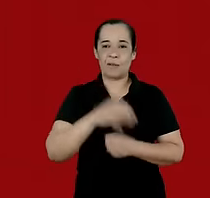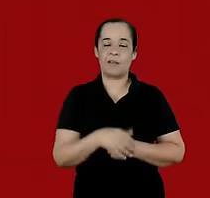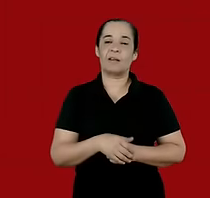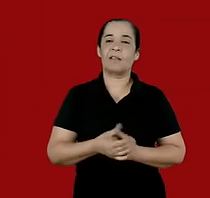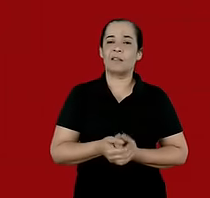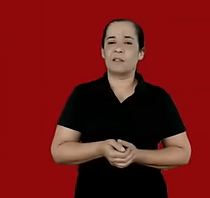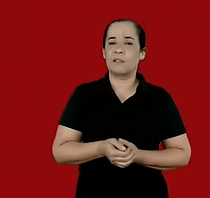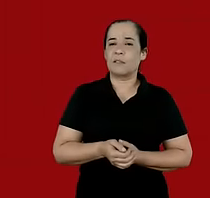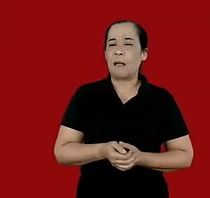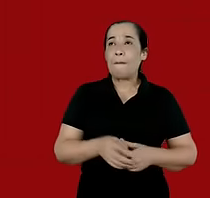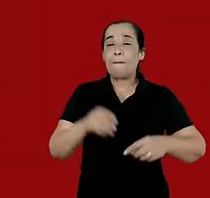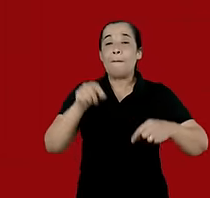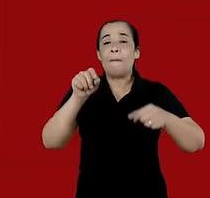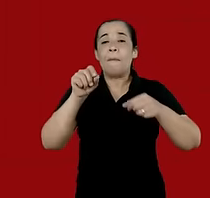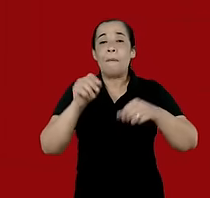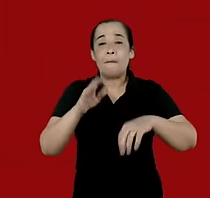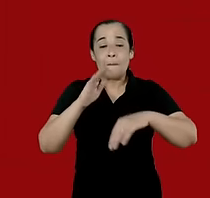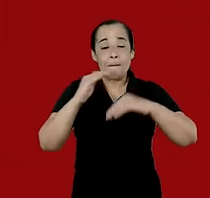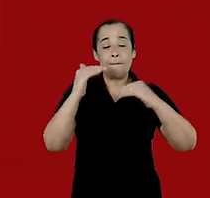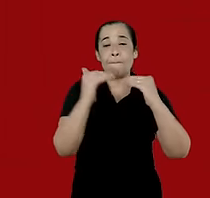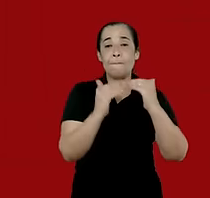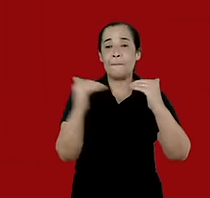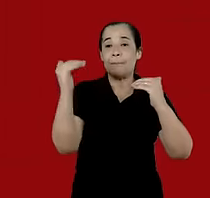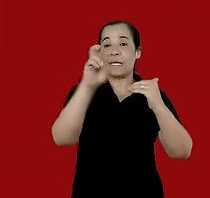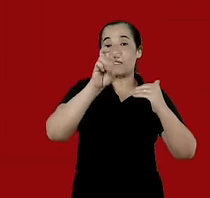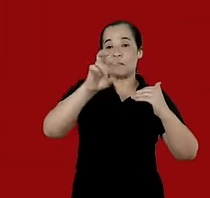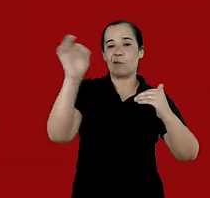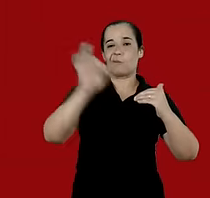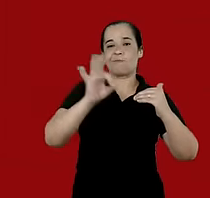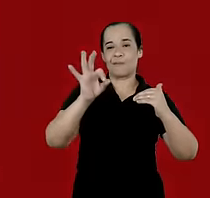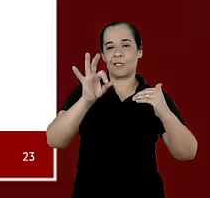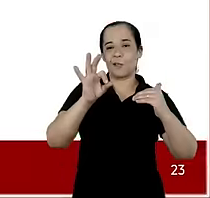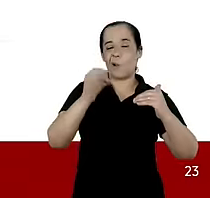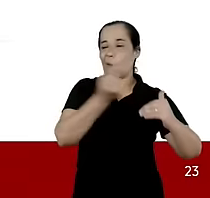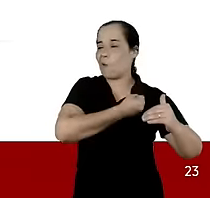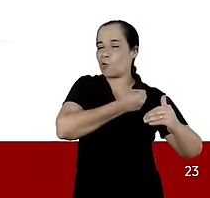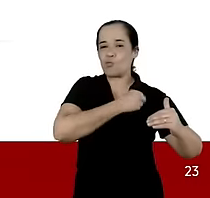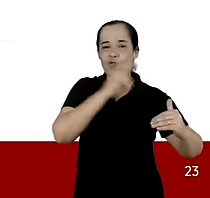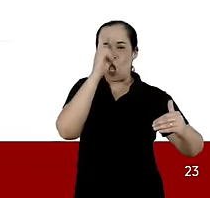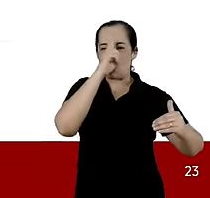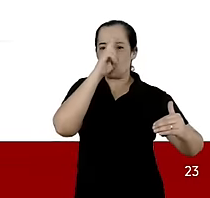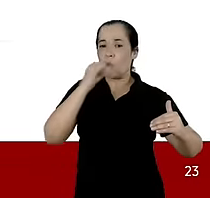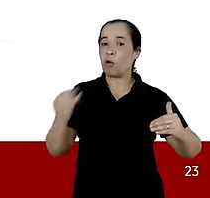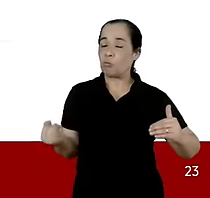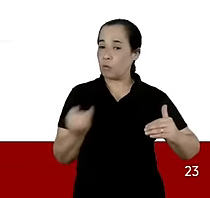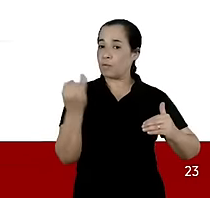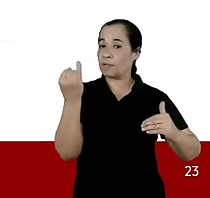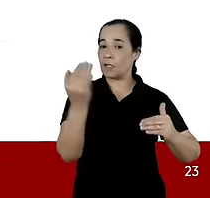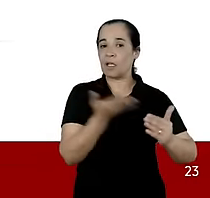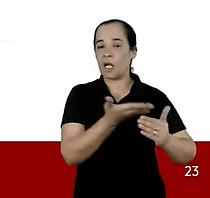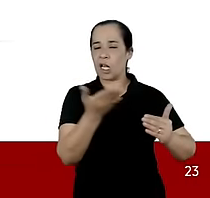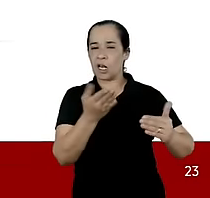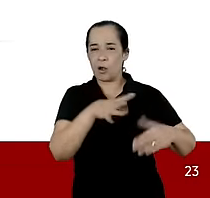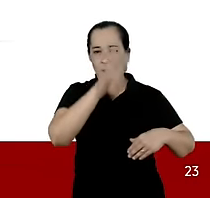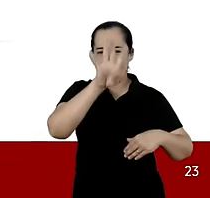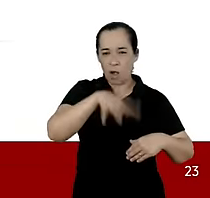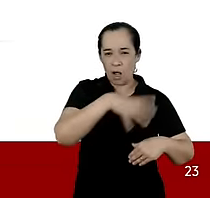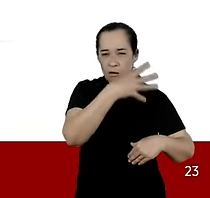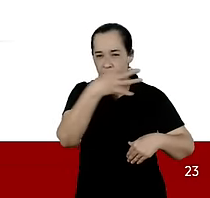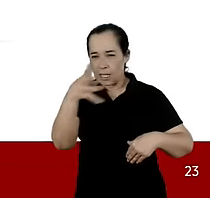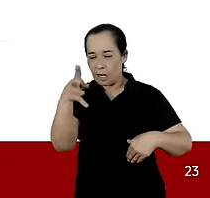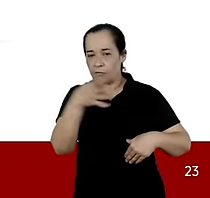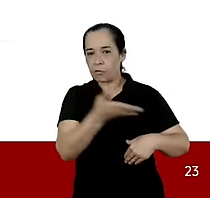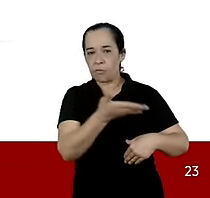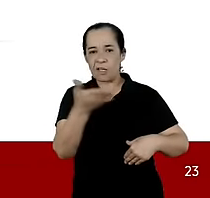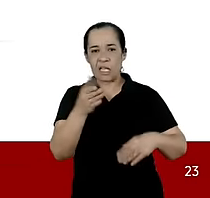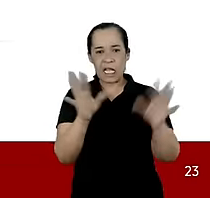mais 5% em cima disso né então é um patamar histórico muito interessante e aqui é um gráfico que chama muita atenção Ele tá simplificado aqui